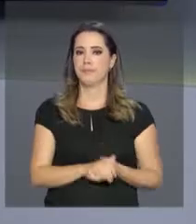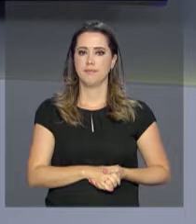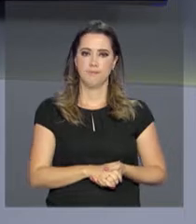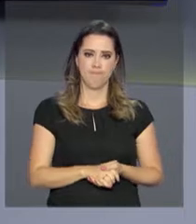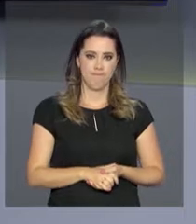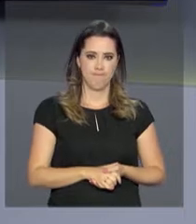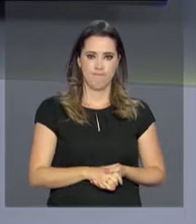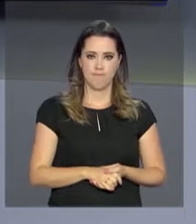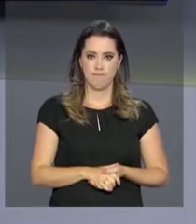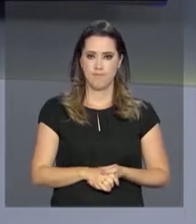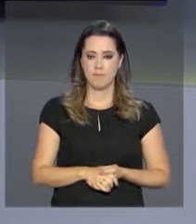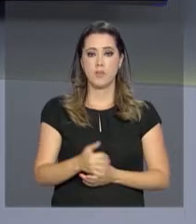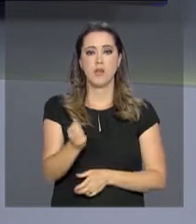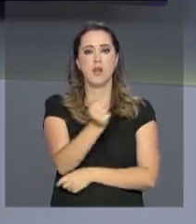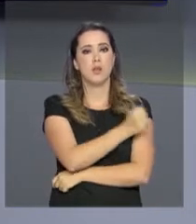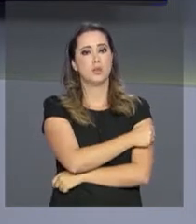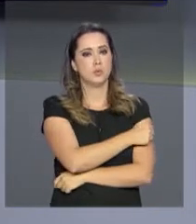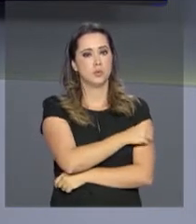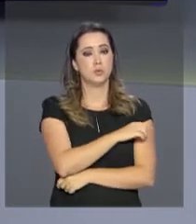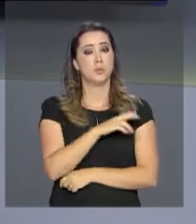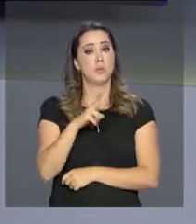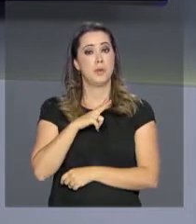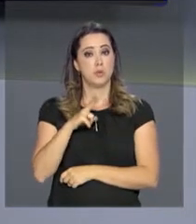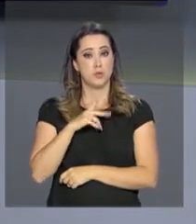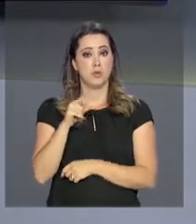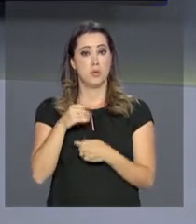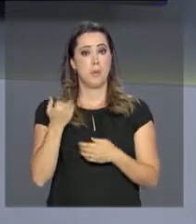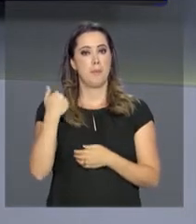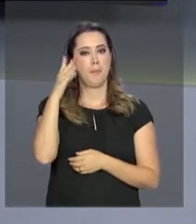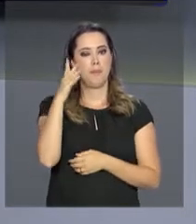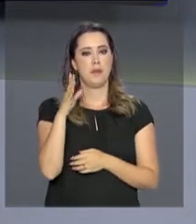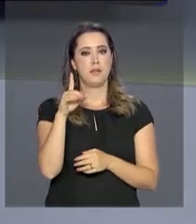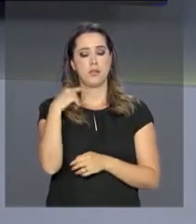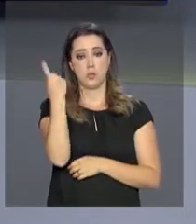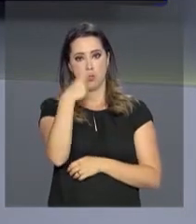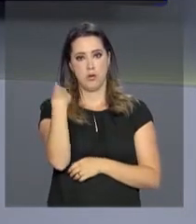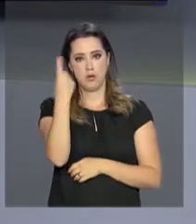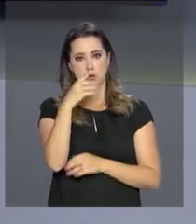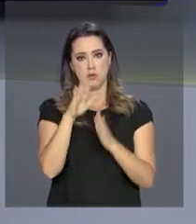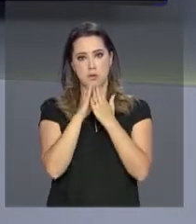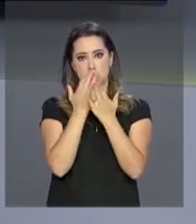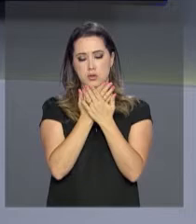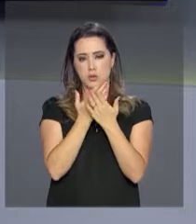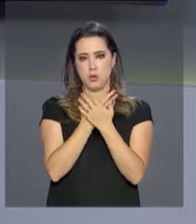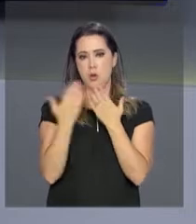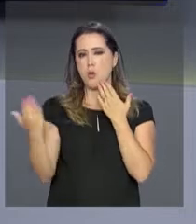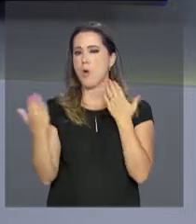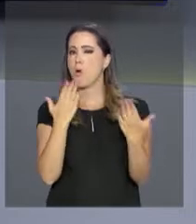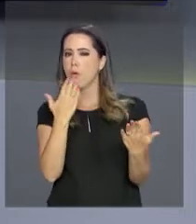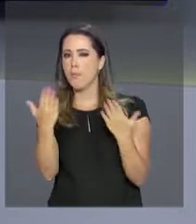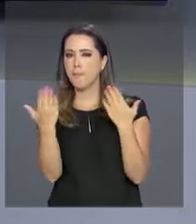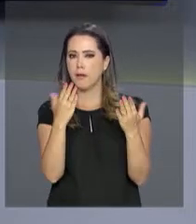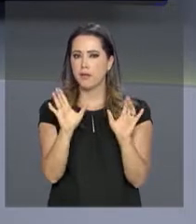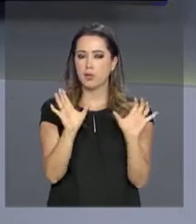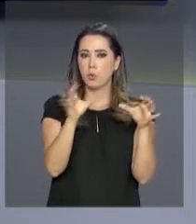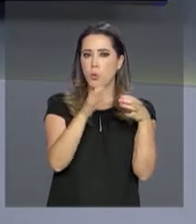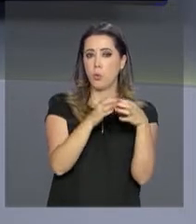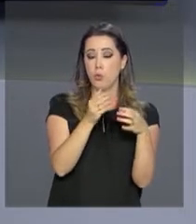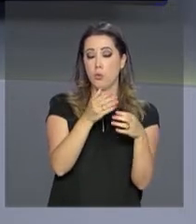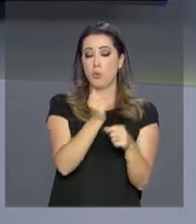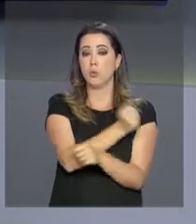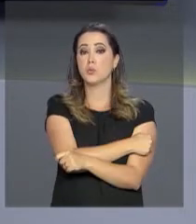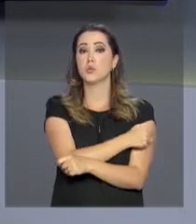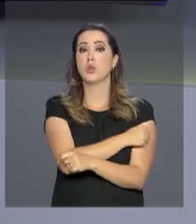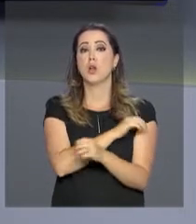alunos de instituições particulares passam mais tempo na escola do que aqueles matriculados na rede pública esse